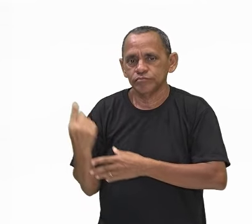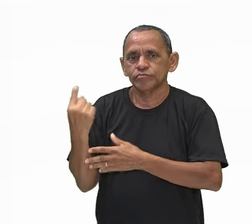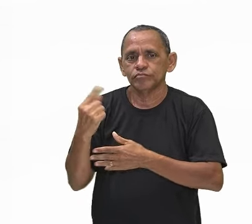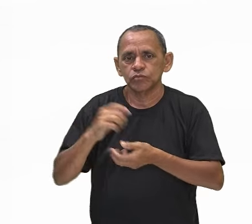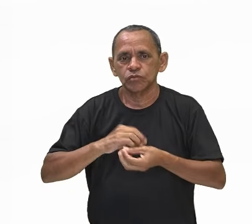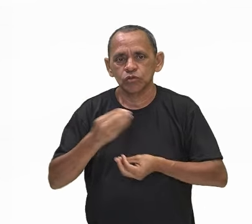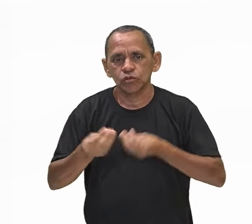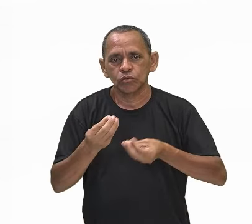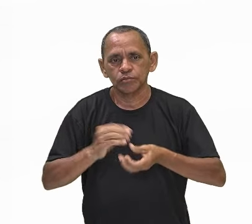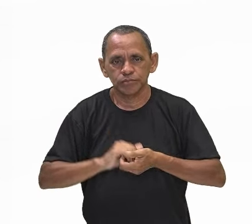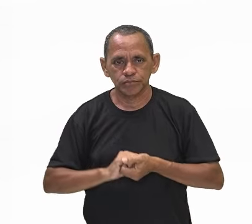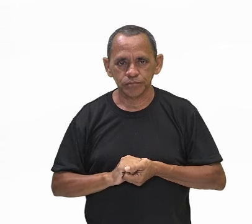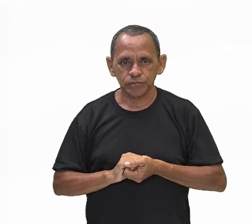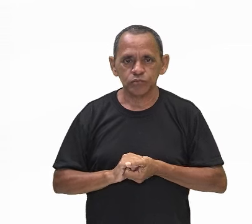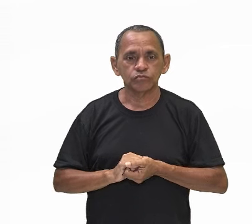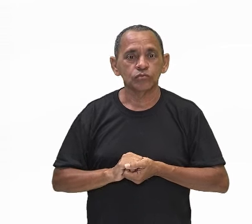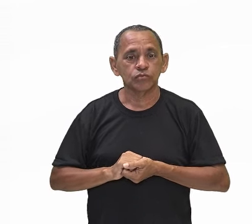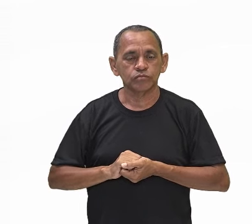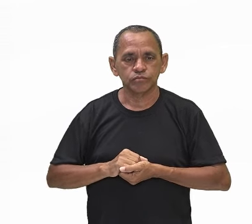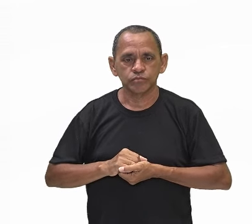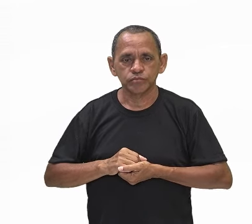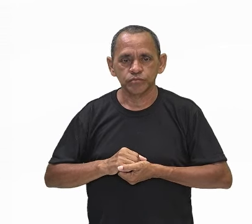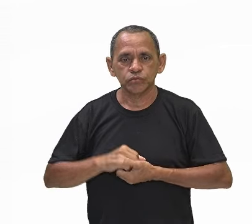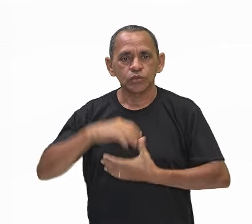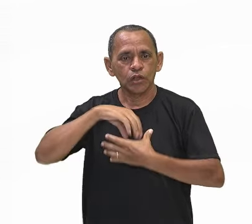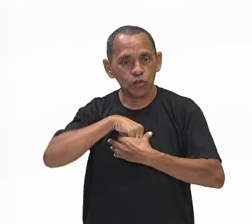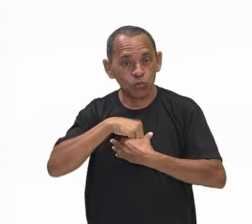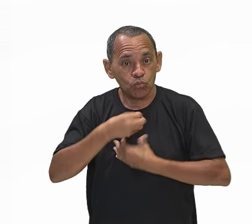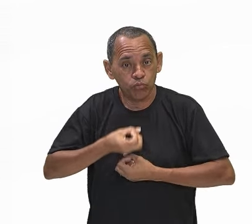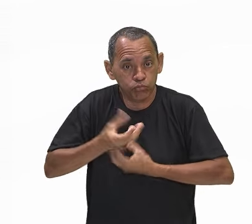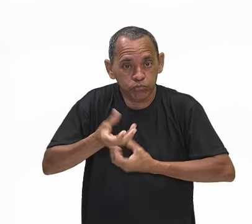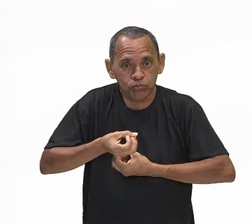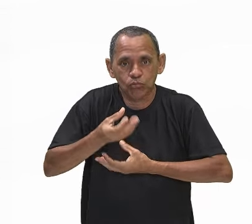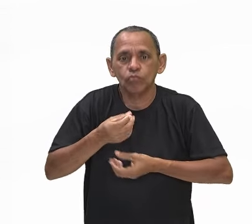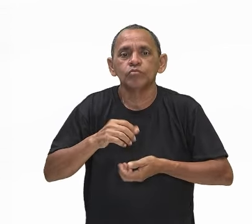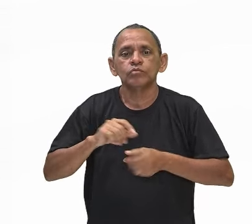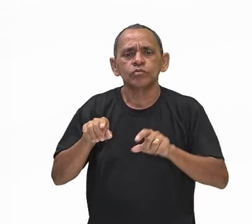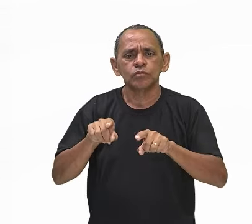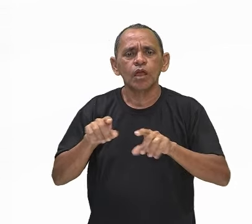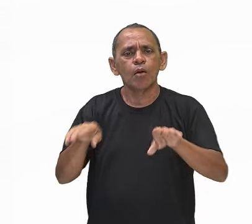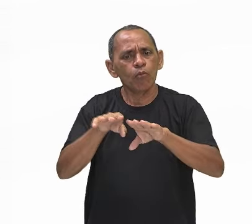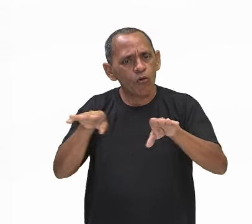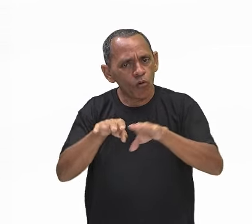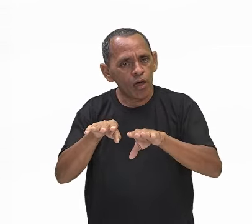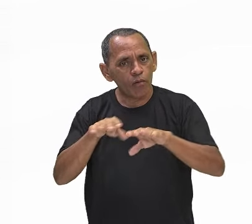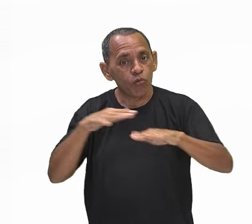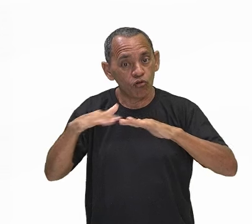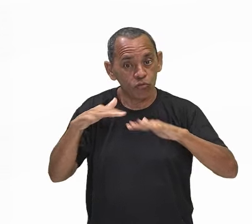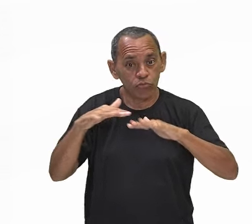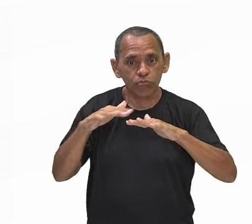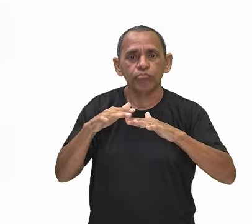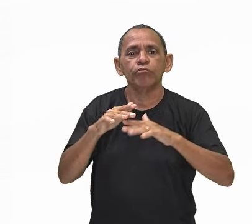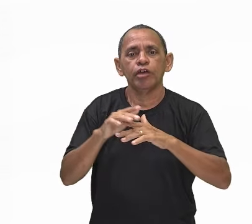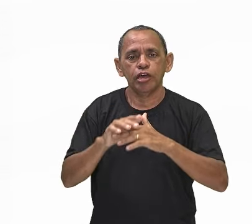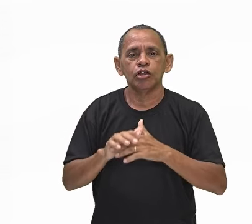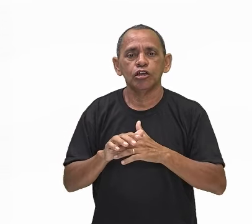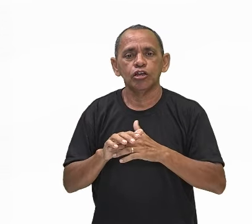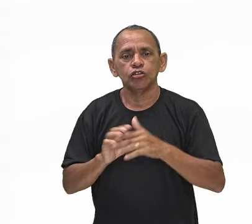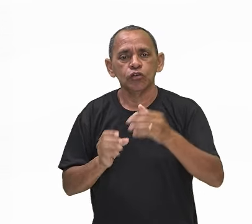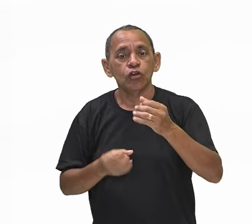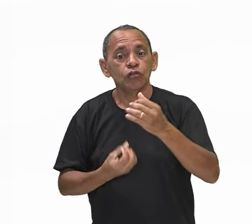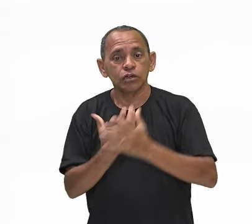o parnasianismo. E o que é, professora? É um movimento literário que advém da França e aparece